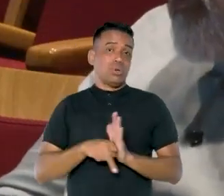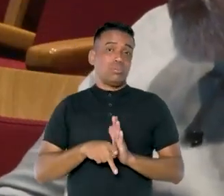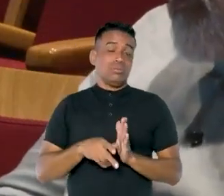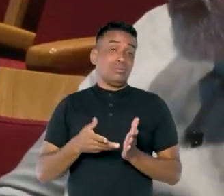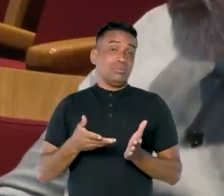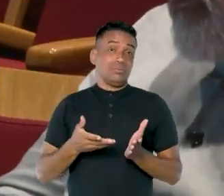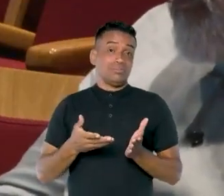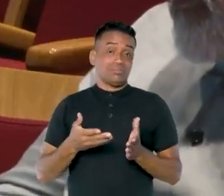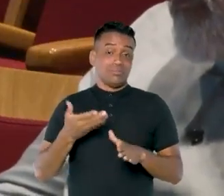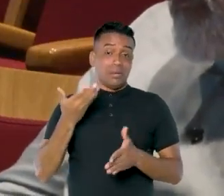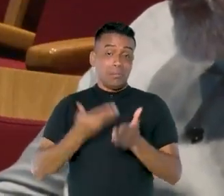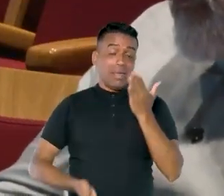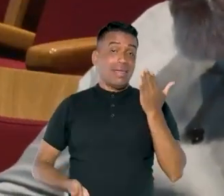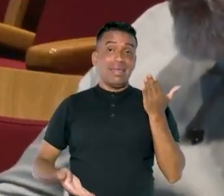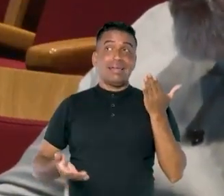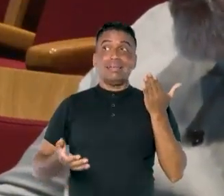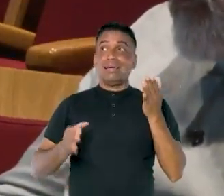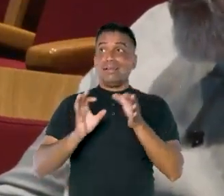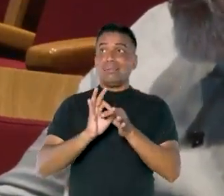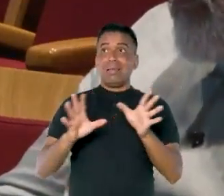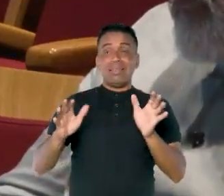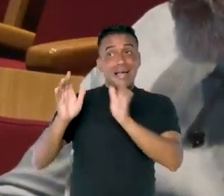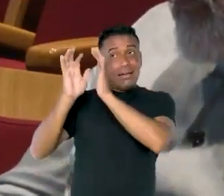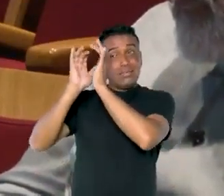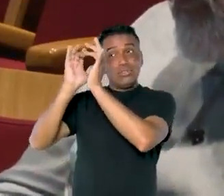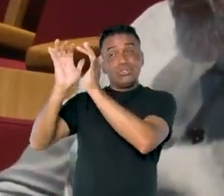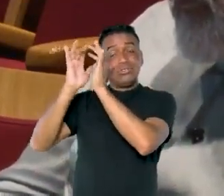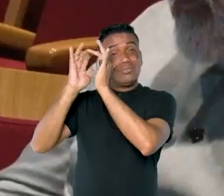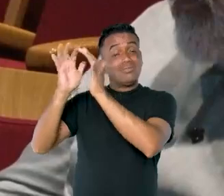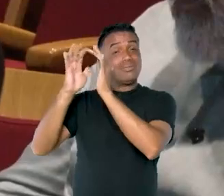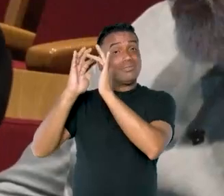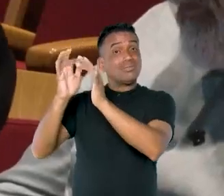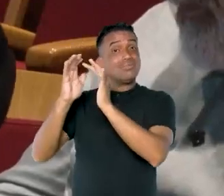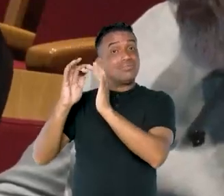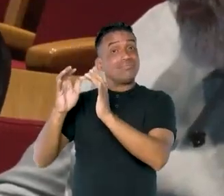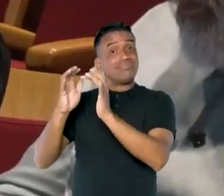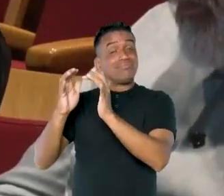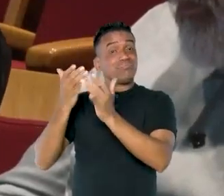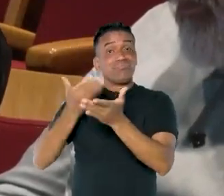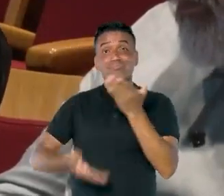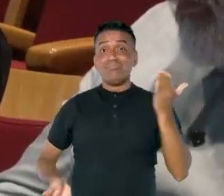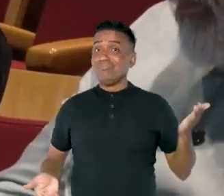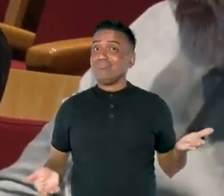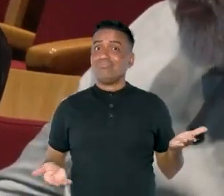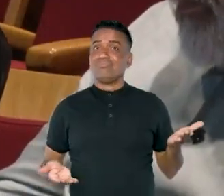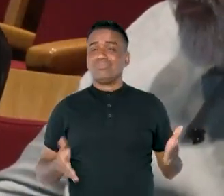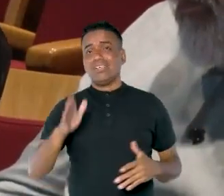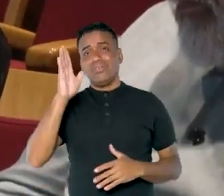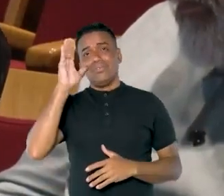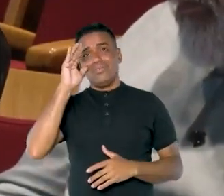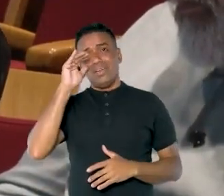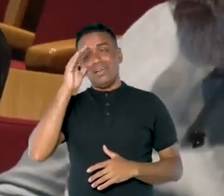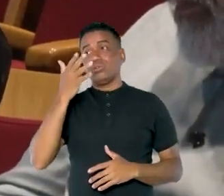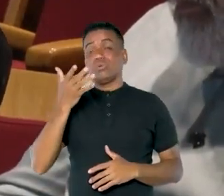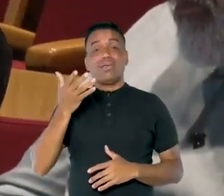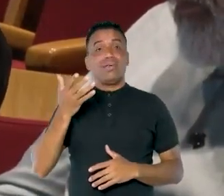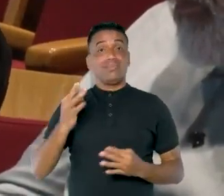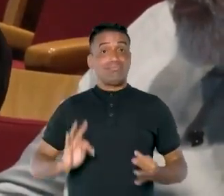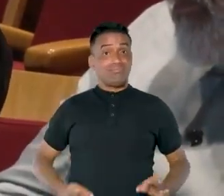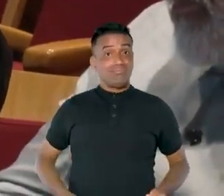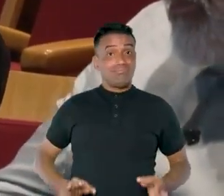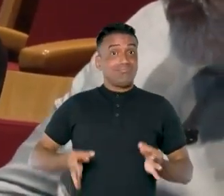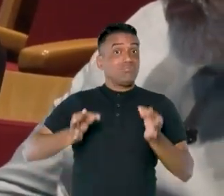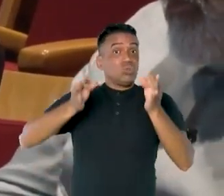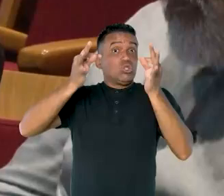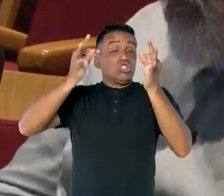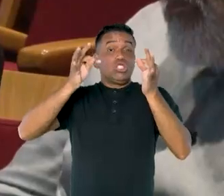de liberdade cognitiva que nós estamos assistindo com essa algoritmização da